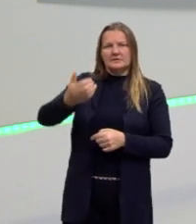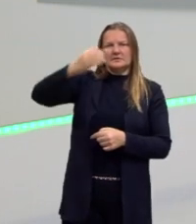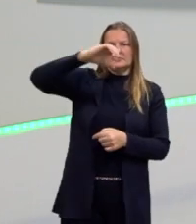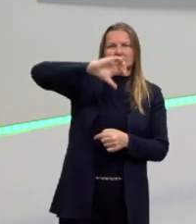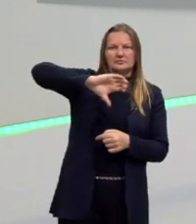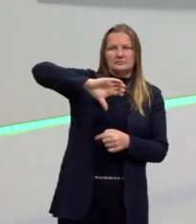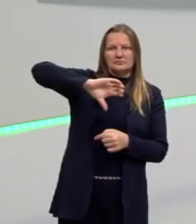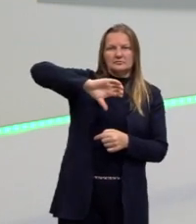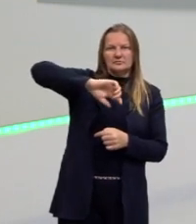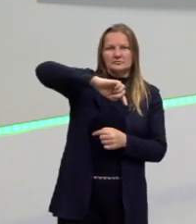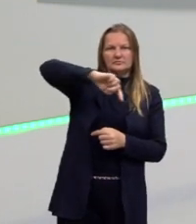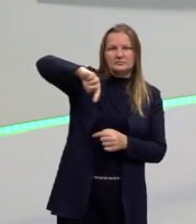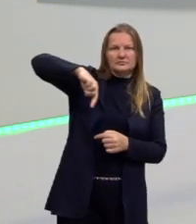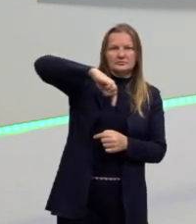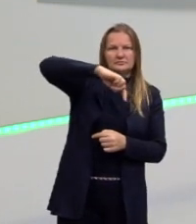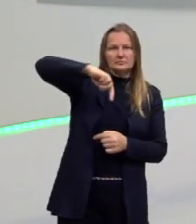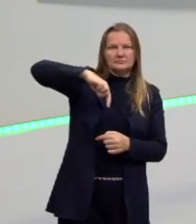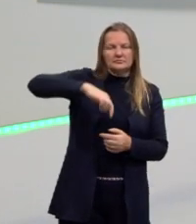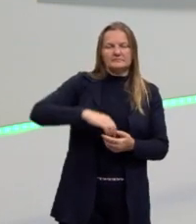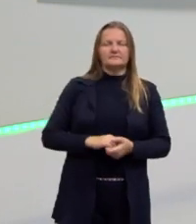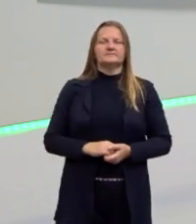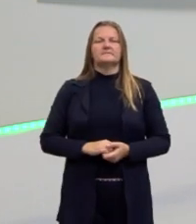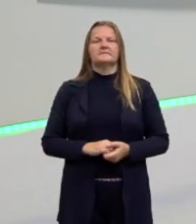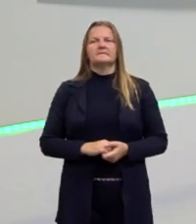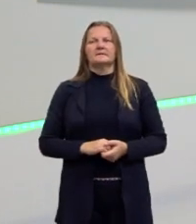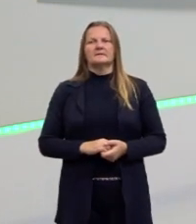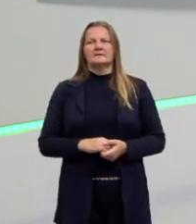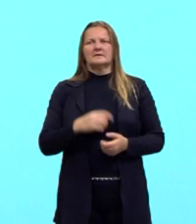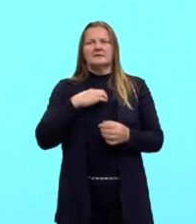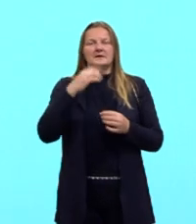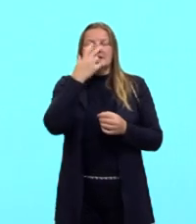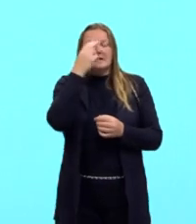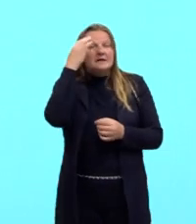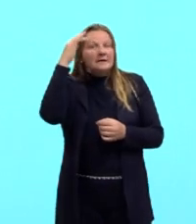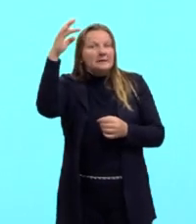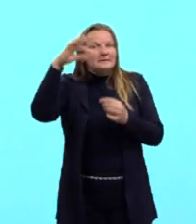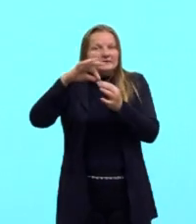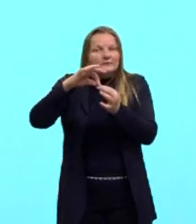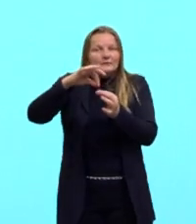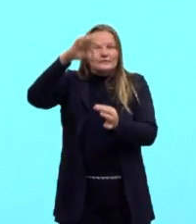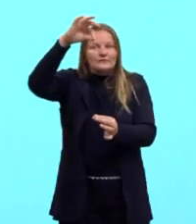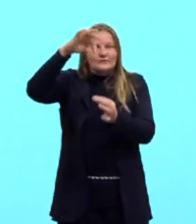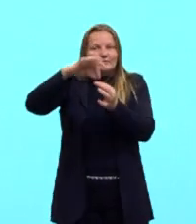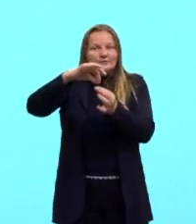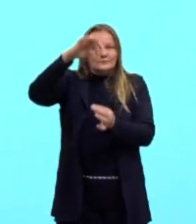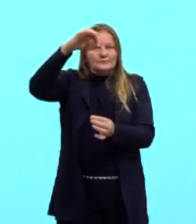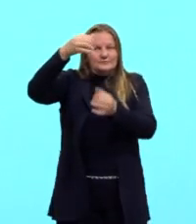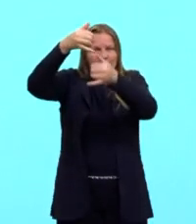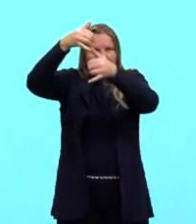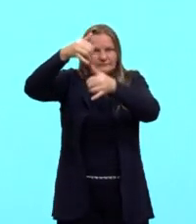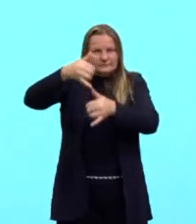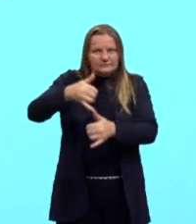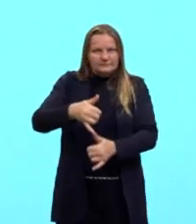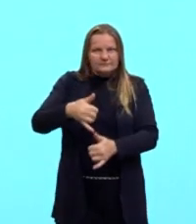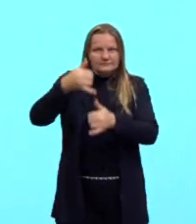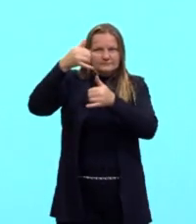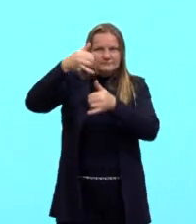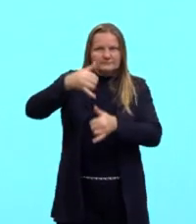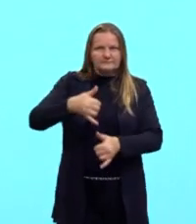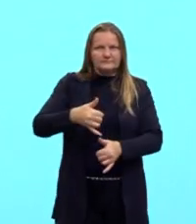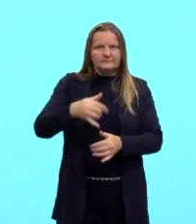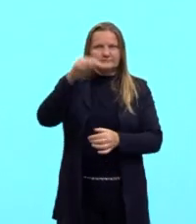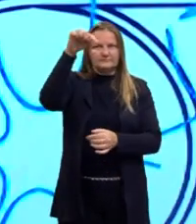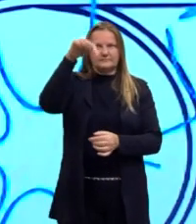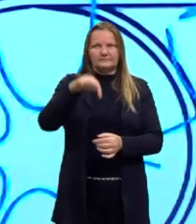eletromagnetismo, tá? Claro que aqui a gente fez para um fio, né, condutor, certo? Um fio, né? Aqui a gente tem uma corrente passando